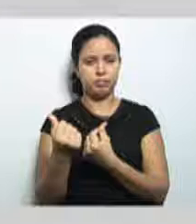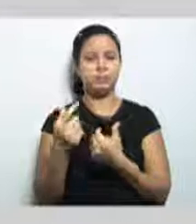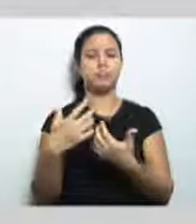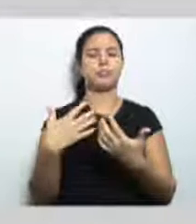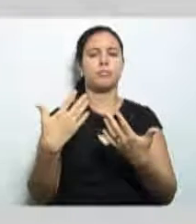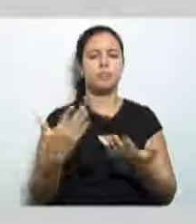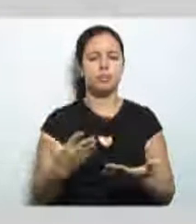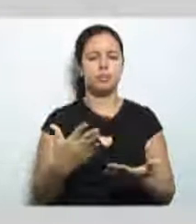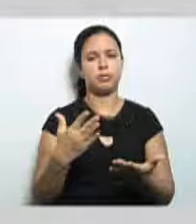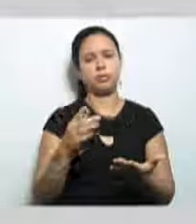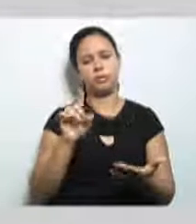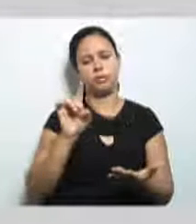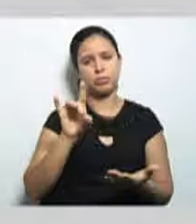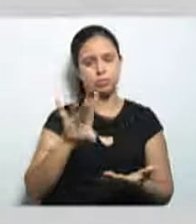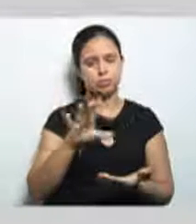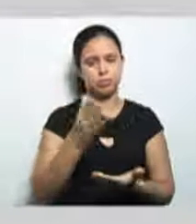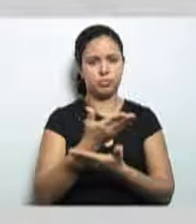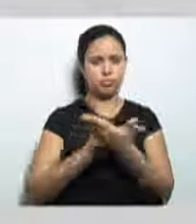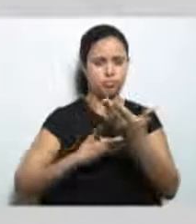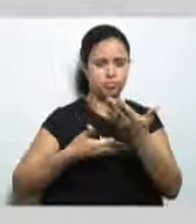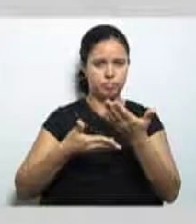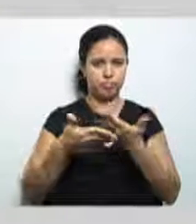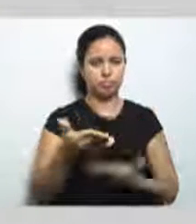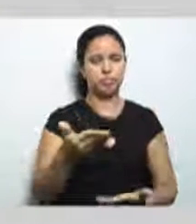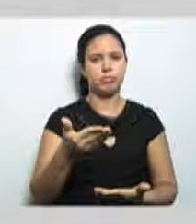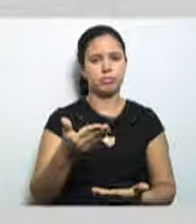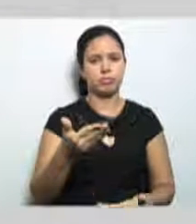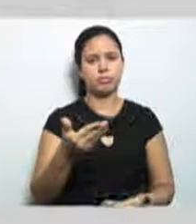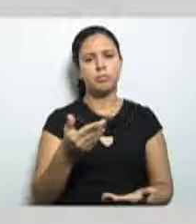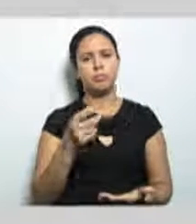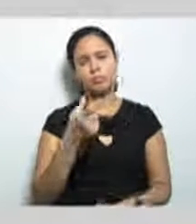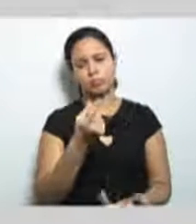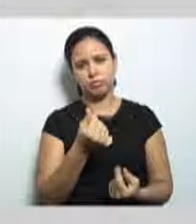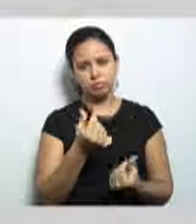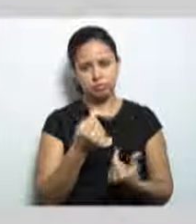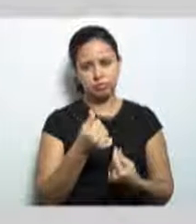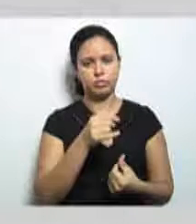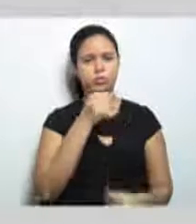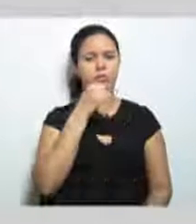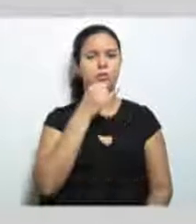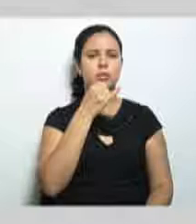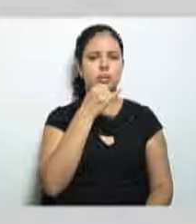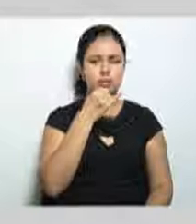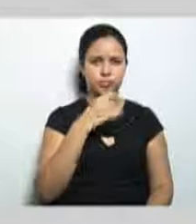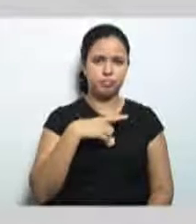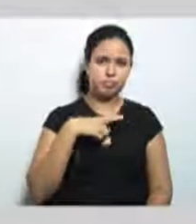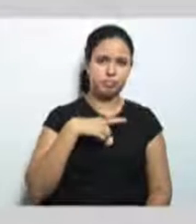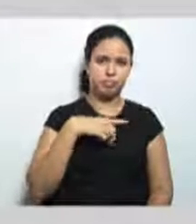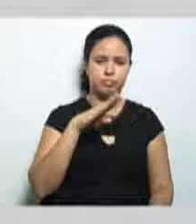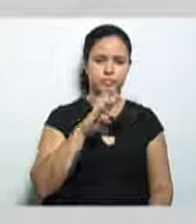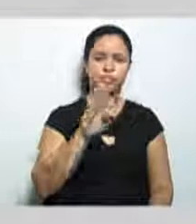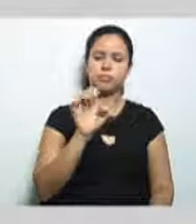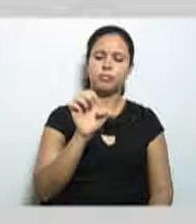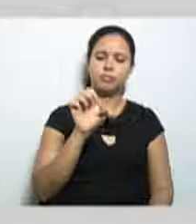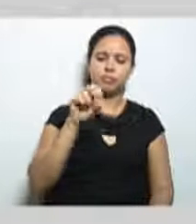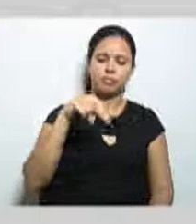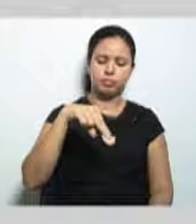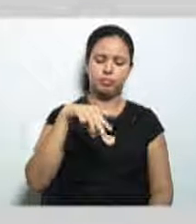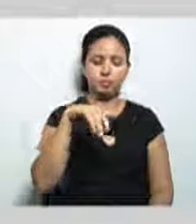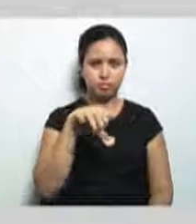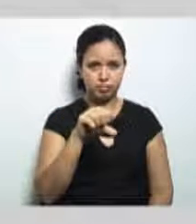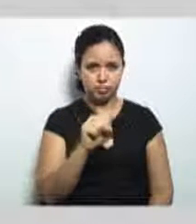produzidos apenas para serem trocados por dinheiro. Então, eu tenho o bem, que ele tem um valor em si mesmo, porque eu